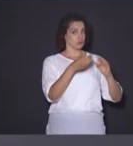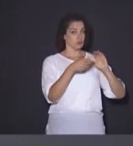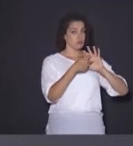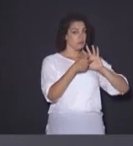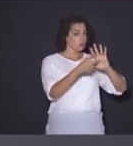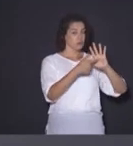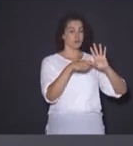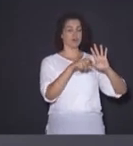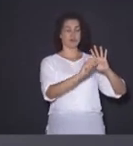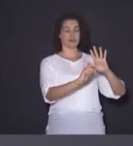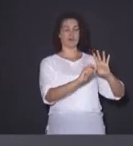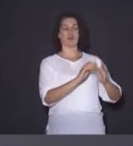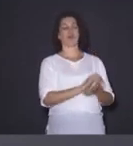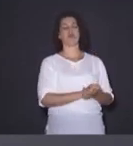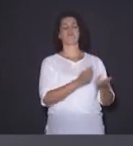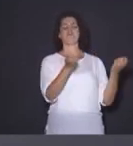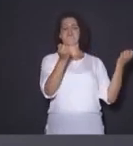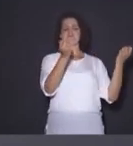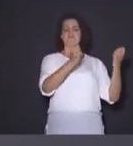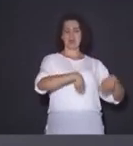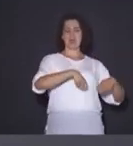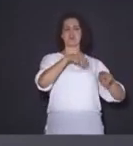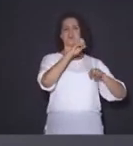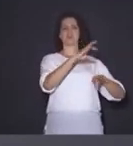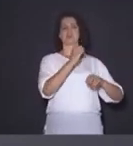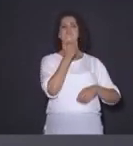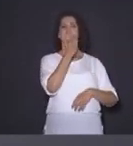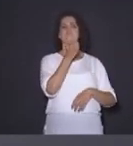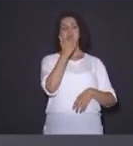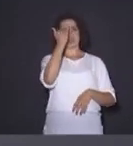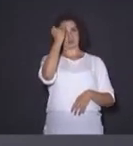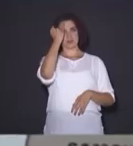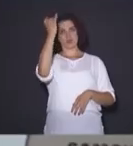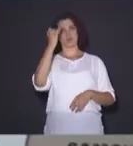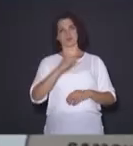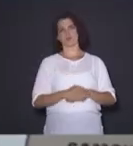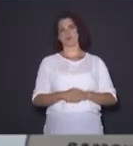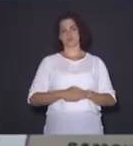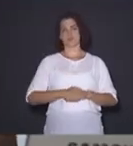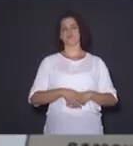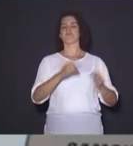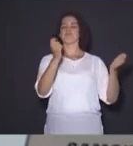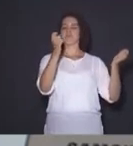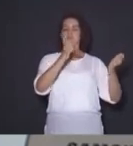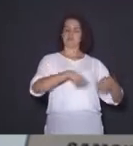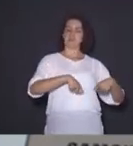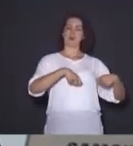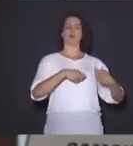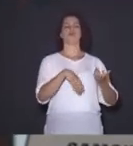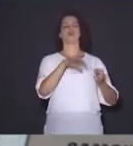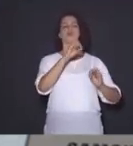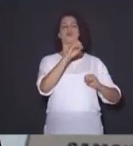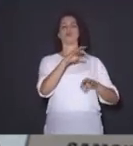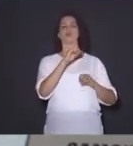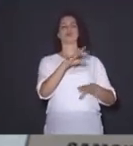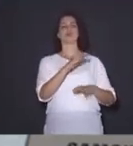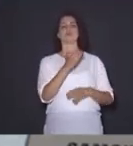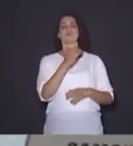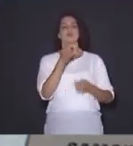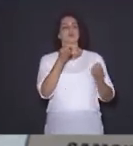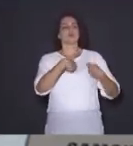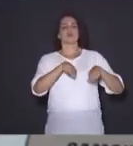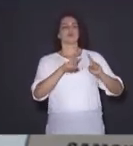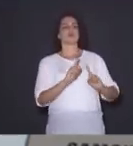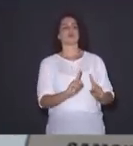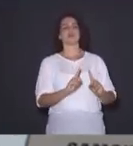educação sem ideologia né que é possível que uma educação não seja construída a partir de cris de critérios